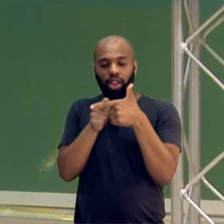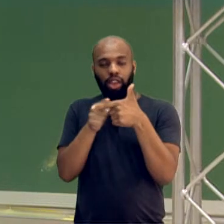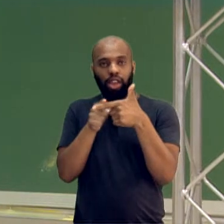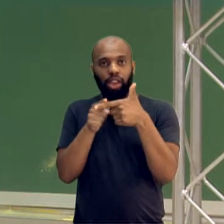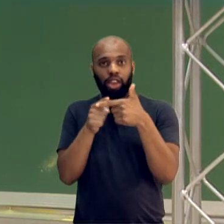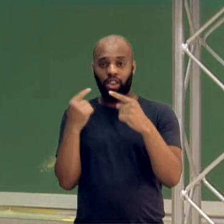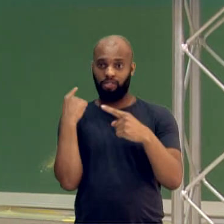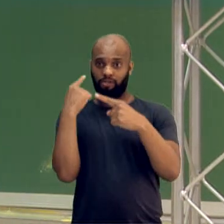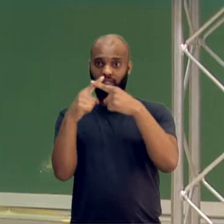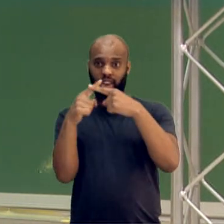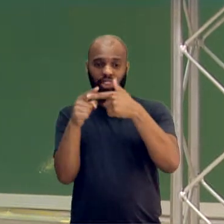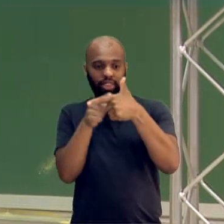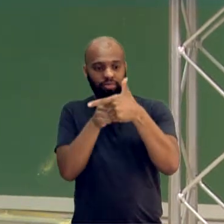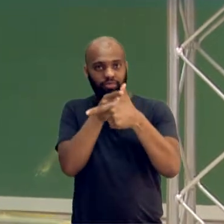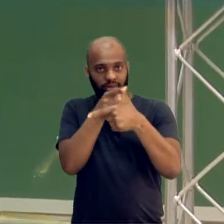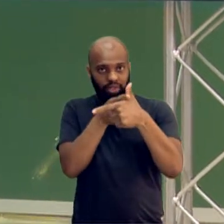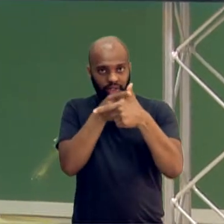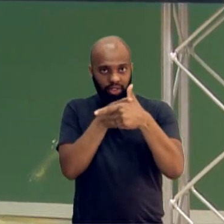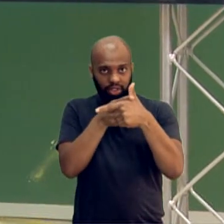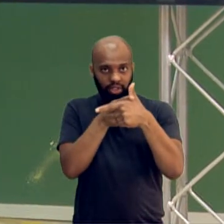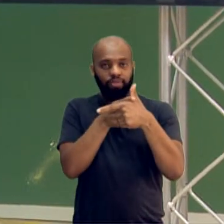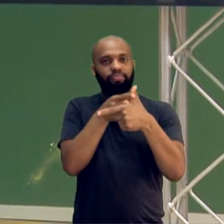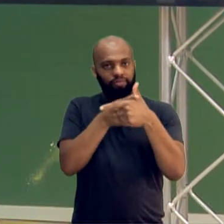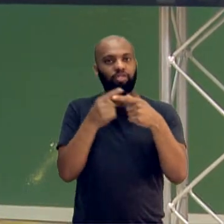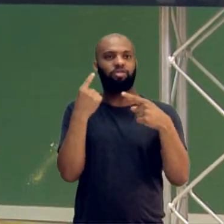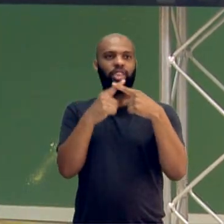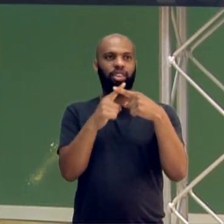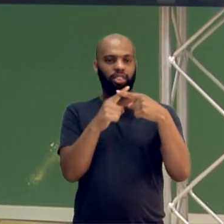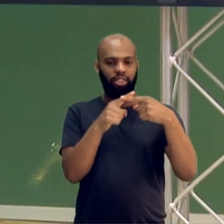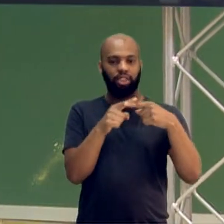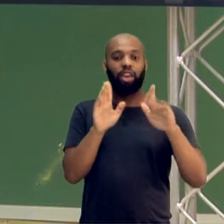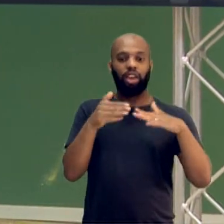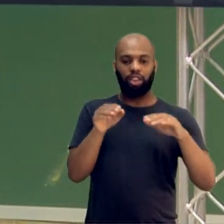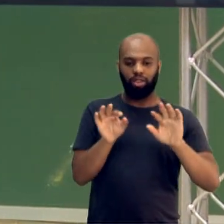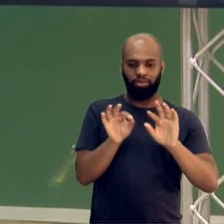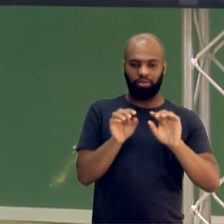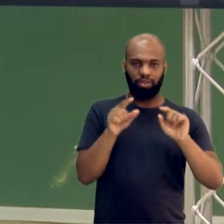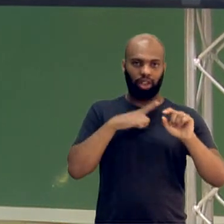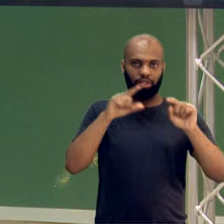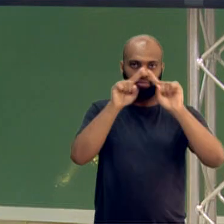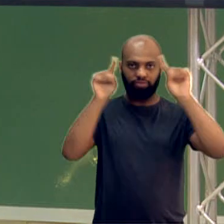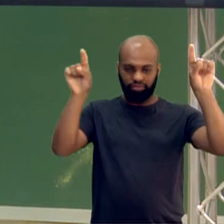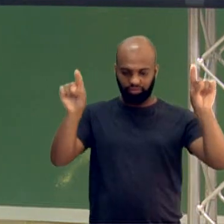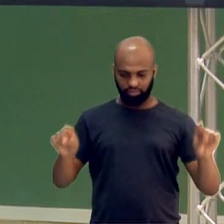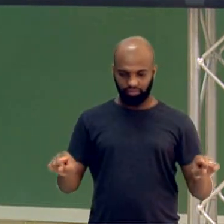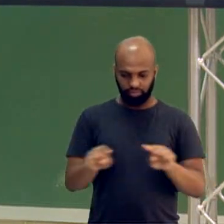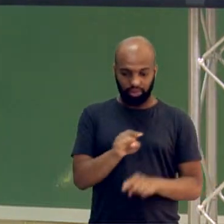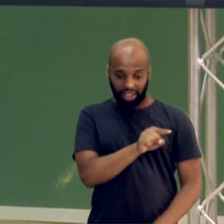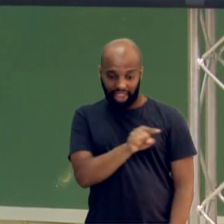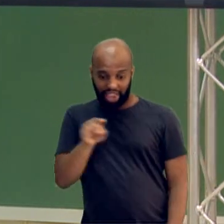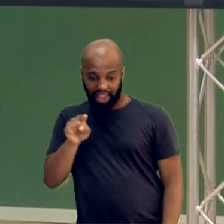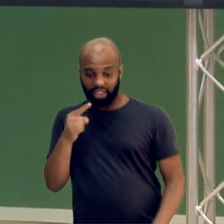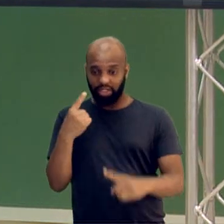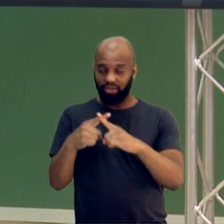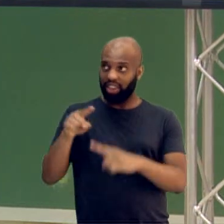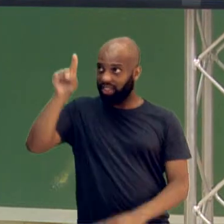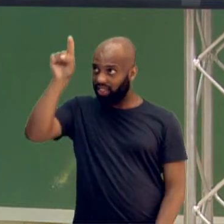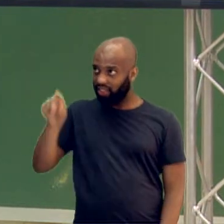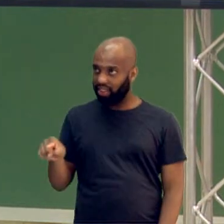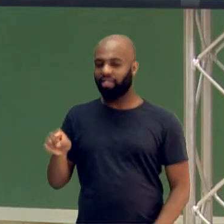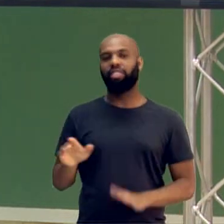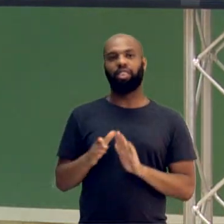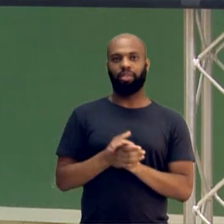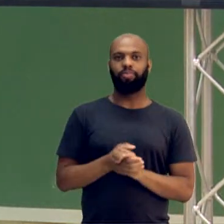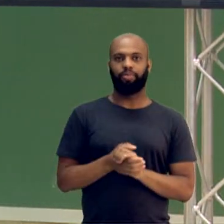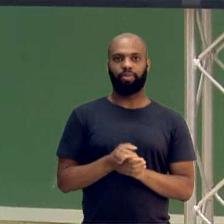sua altura, ou seja, a sua largura. É isso mesmo. Nada mais é do que a base vezes a altura.